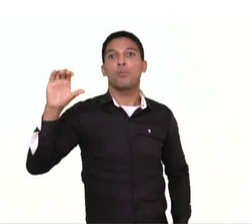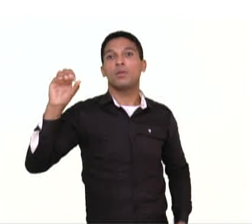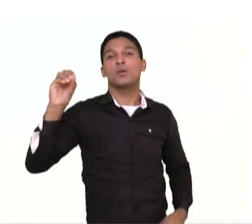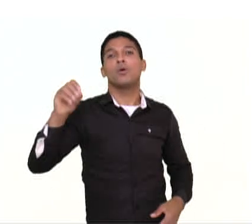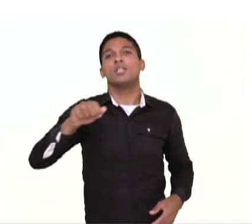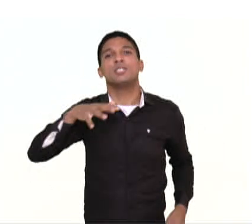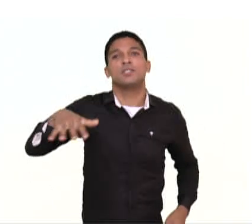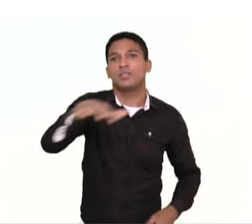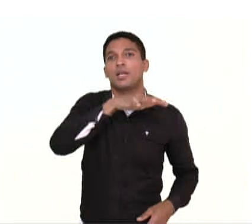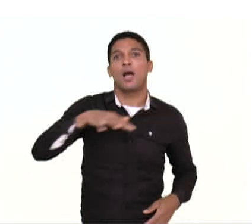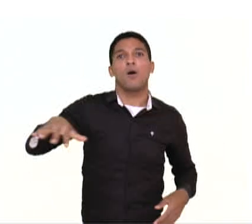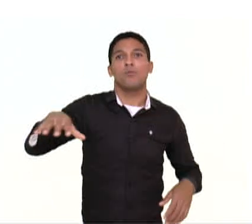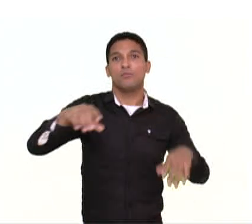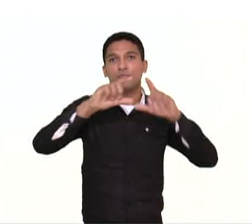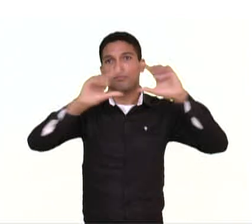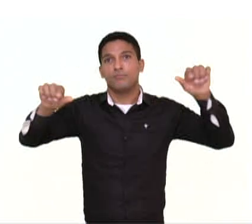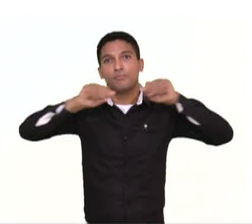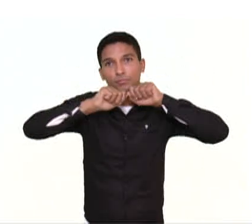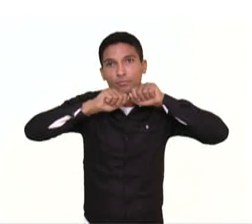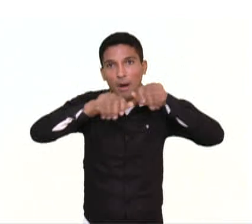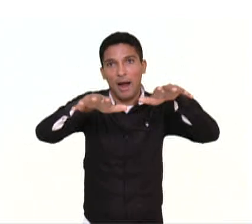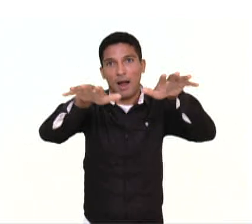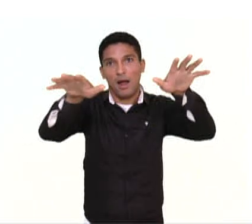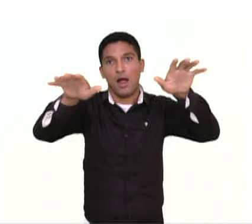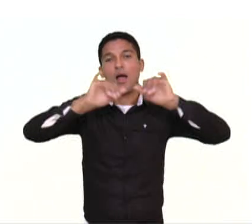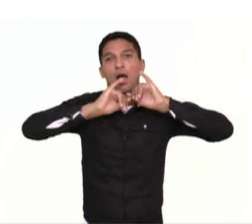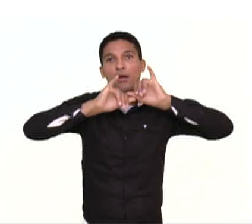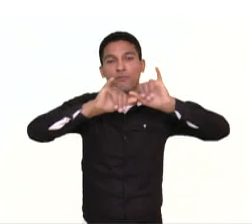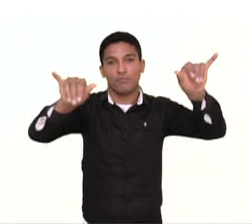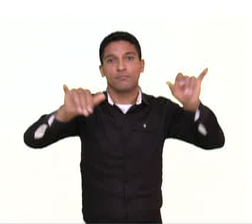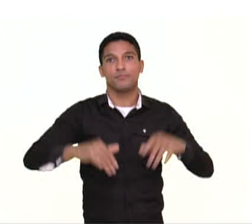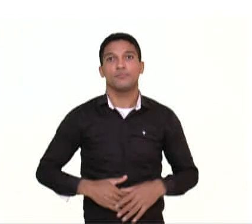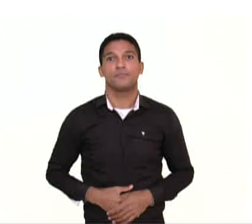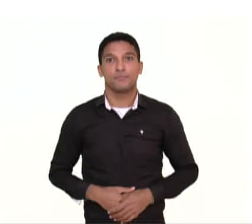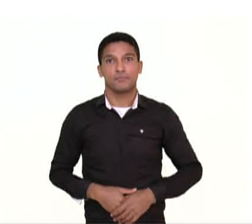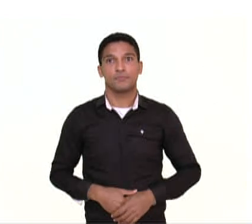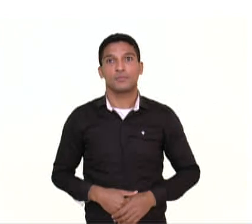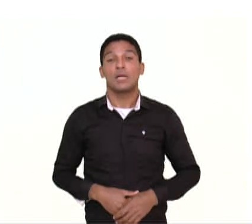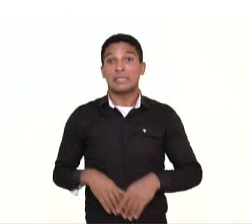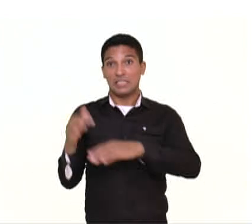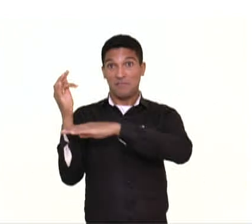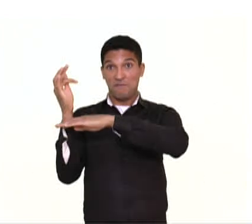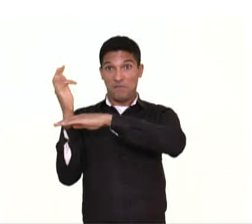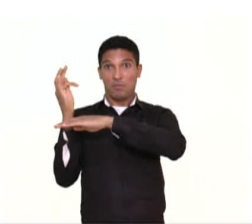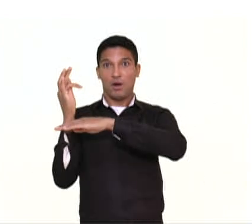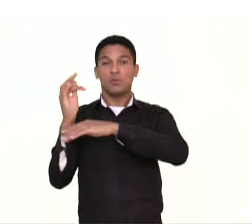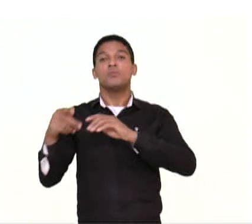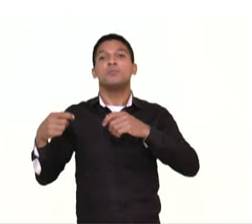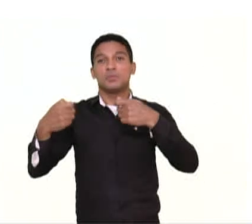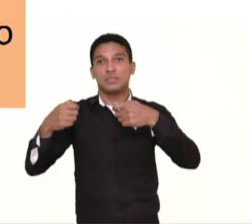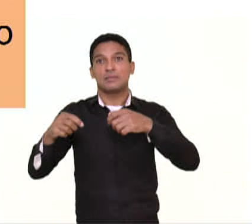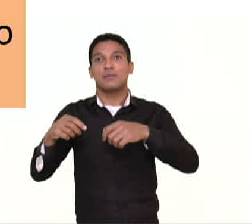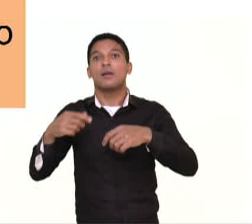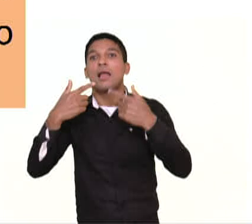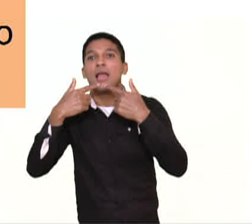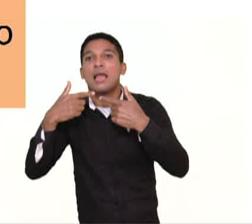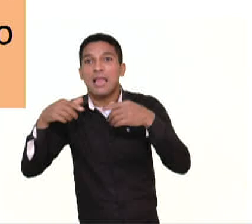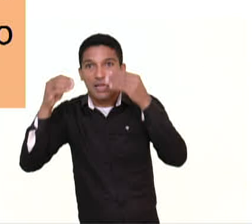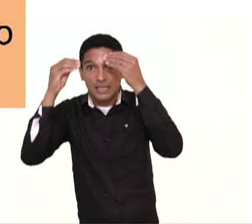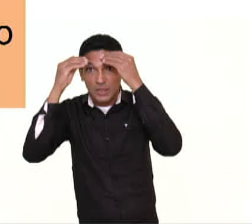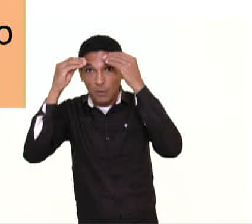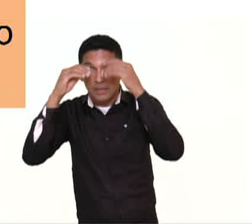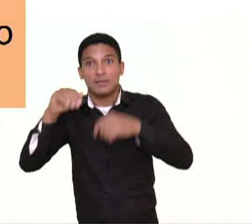beleza? Para ser um português padrão formal, ele teria que ser mais específico, uma linguagem mais técnica, alguma coisa assim, beleza? Pessoal, agora a